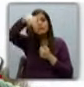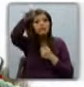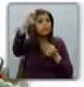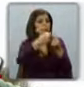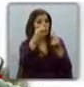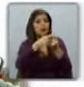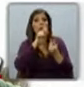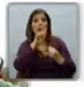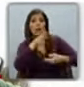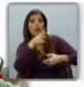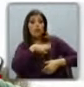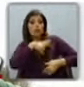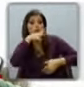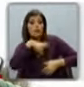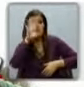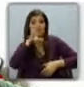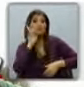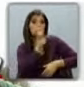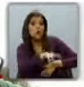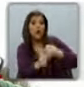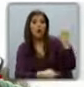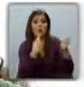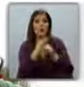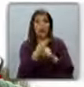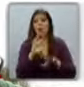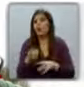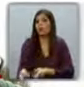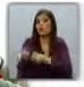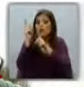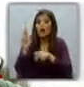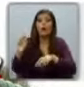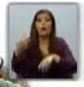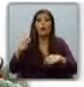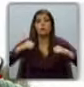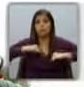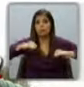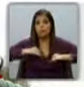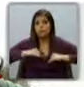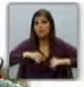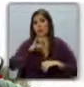dar com a observação que também possam fazer quando estão a pescar ou quando estão simplesmente a passear aqui por esta zona.